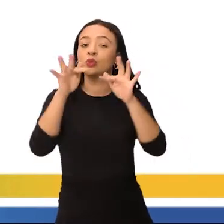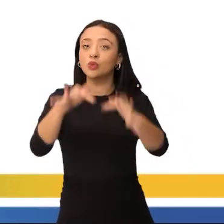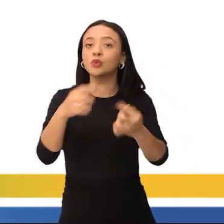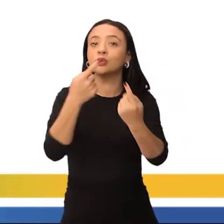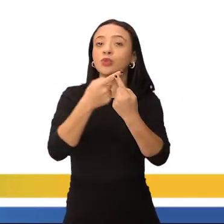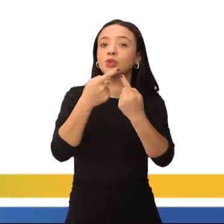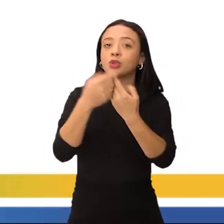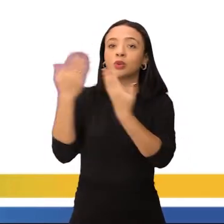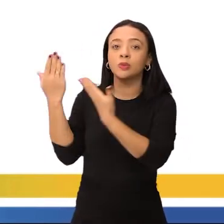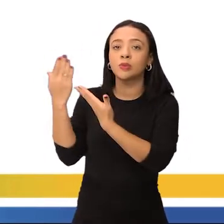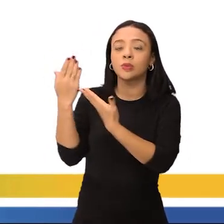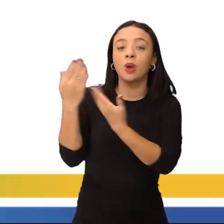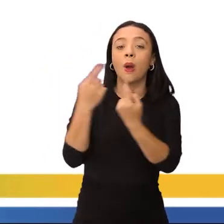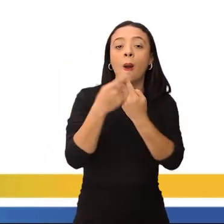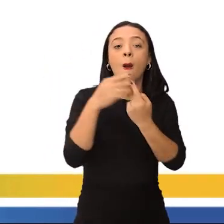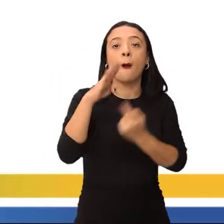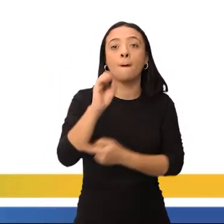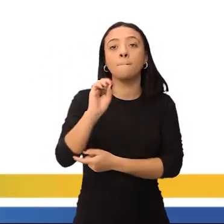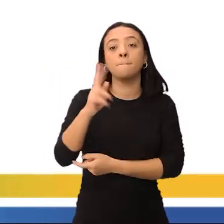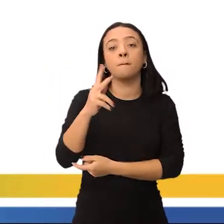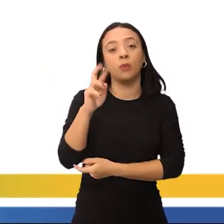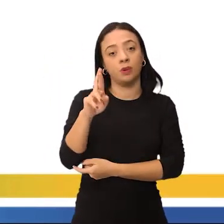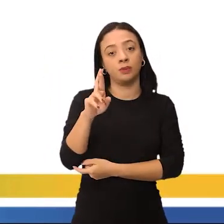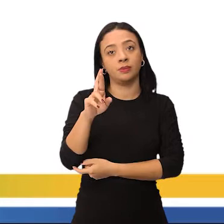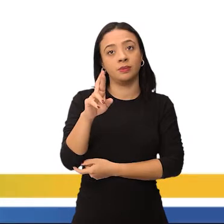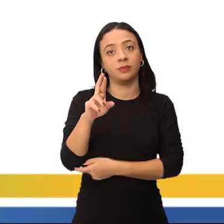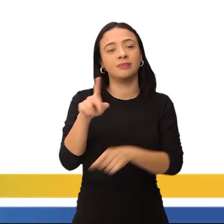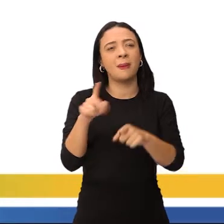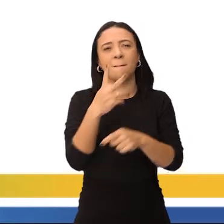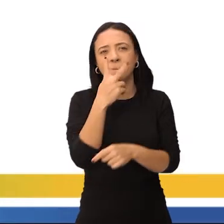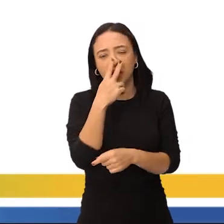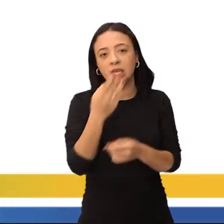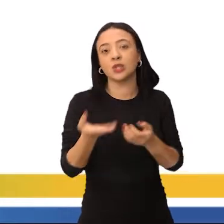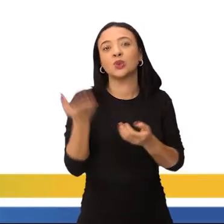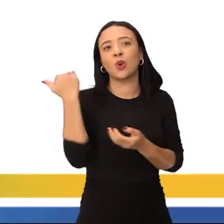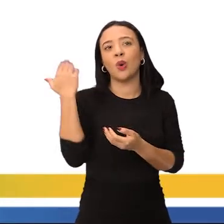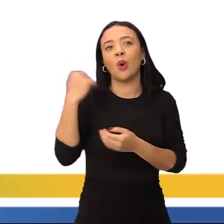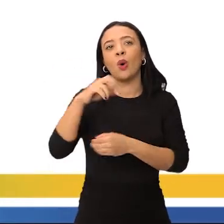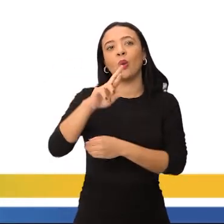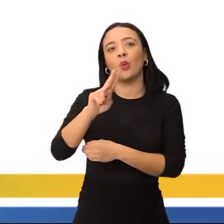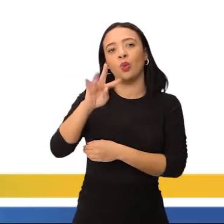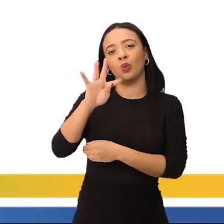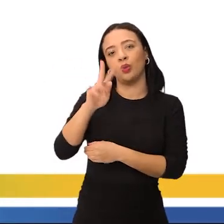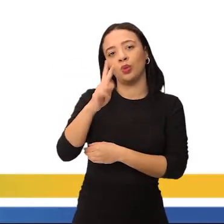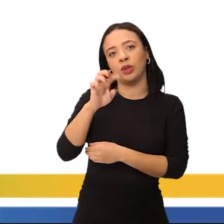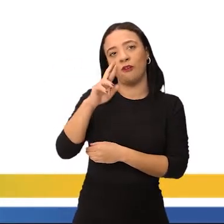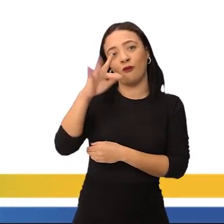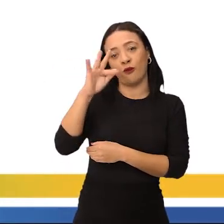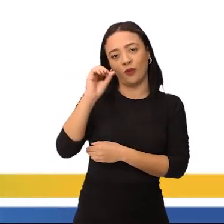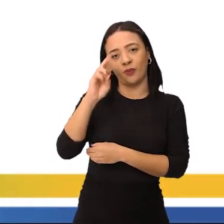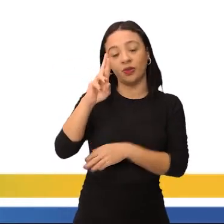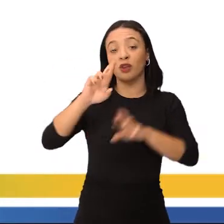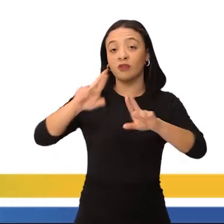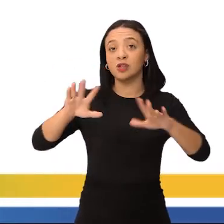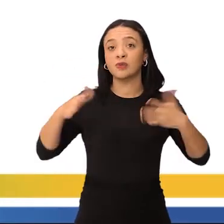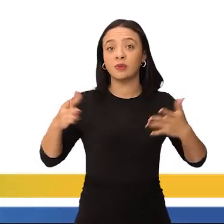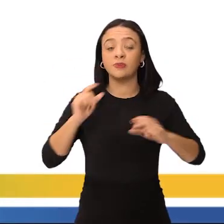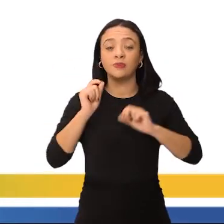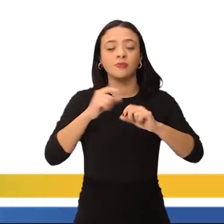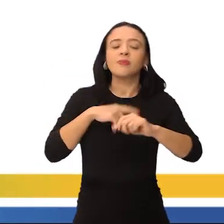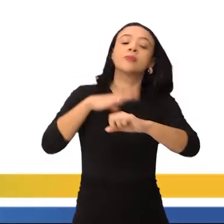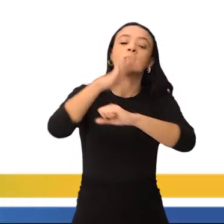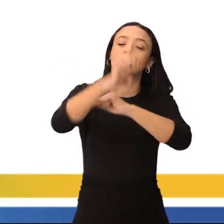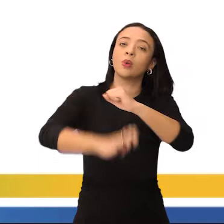o último modelo né o modelo de Bohr ó é basicamente o modelo de Rutherford diferença para o modelo de Bohr ó é que o